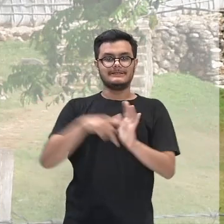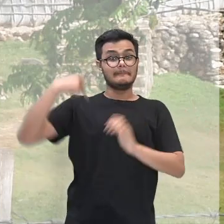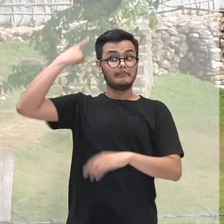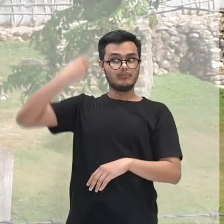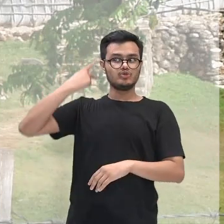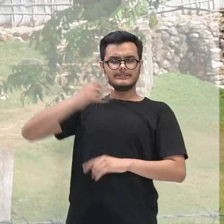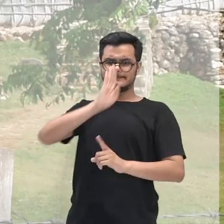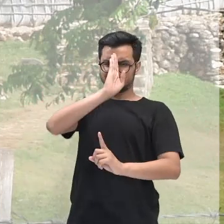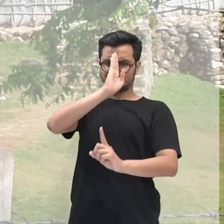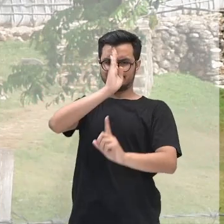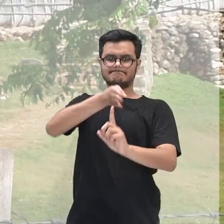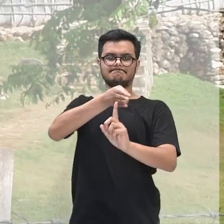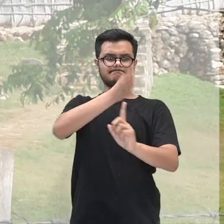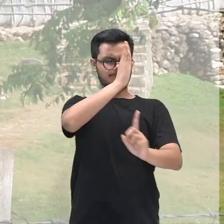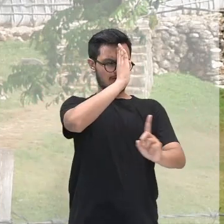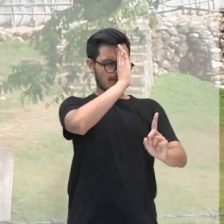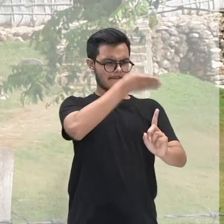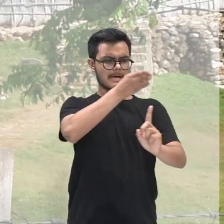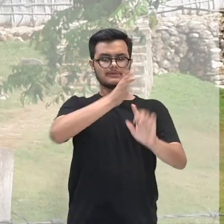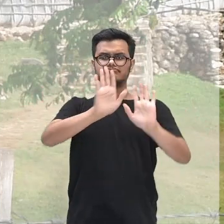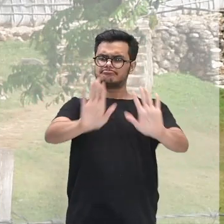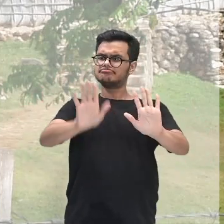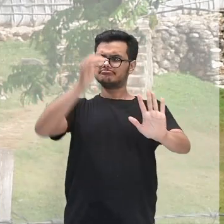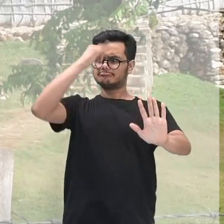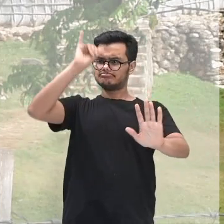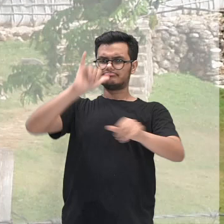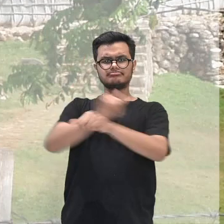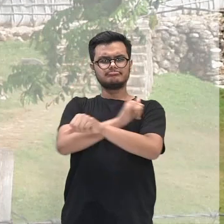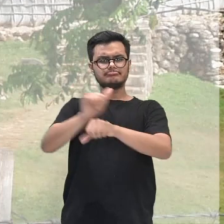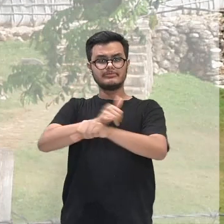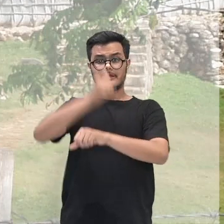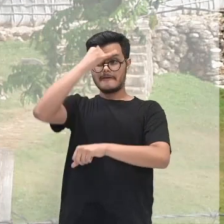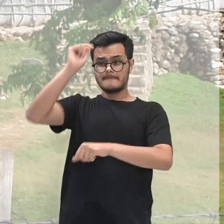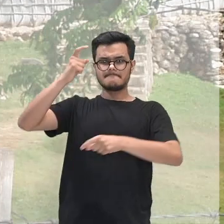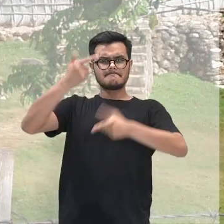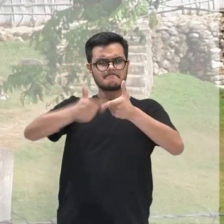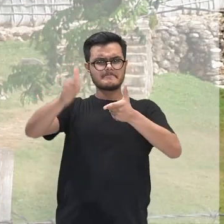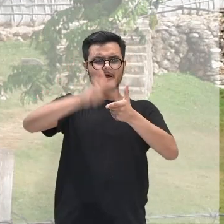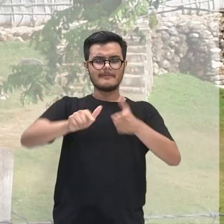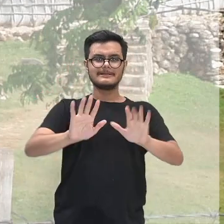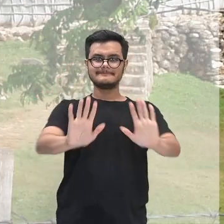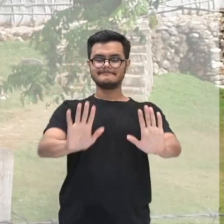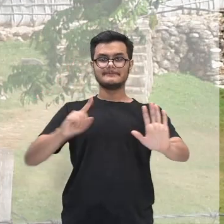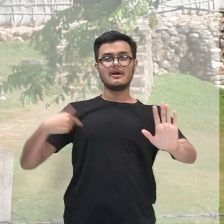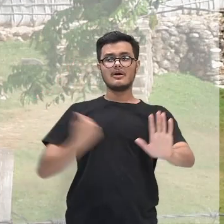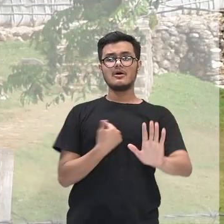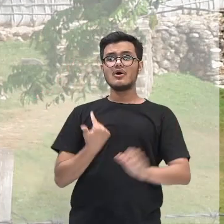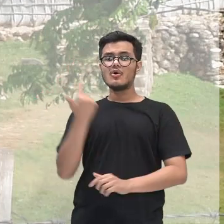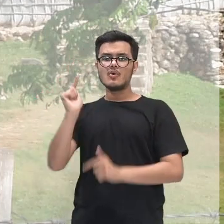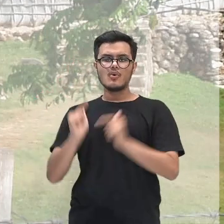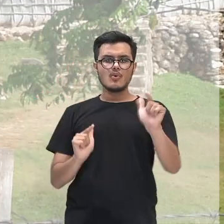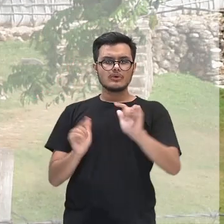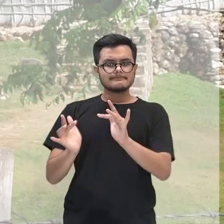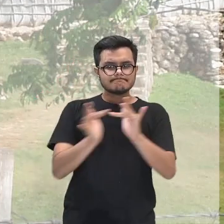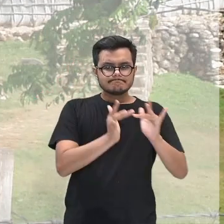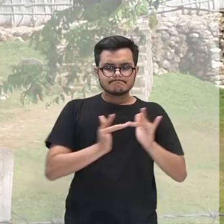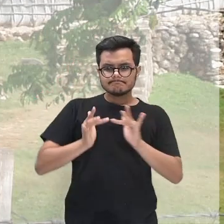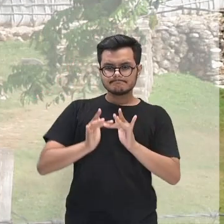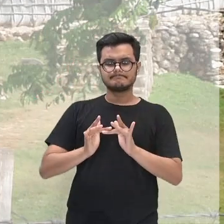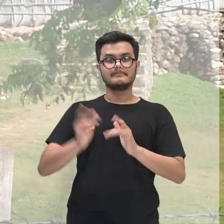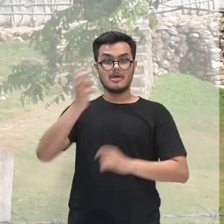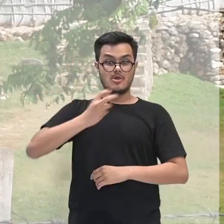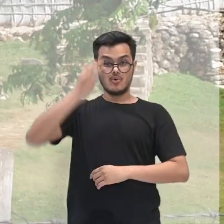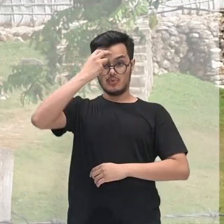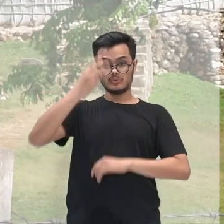para resolver os conflitos, tá bom? E o contato com outras culturas, nós vamos ver que o contato com essas culturas,